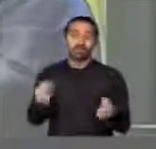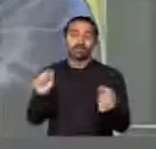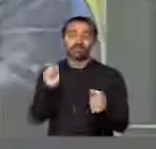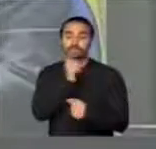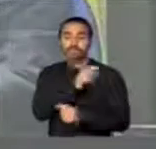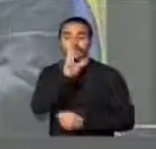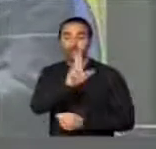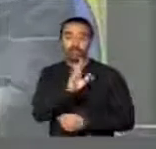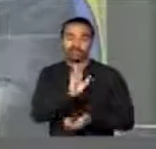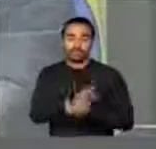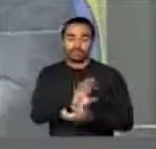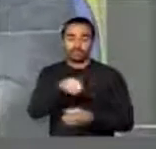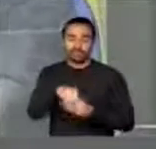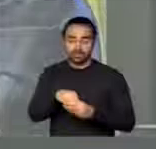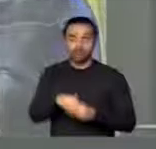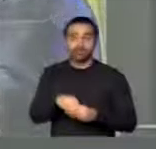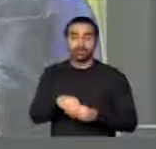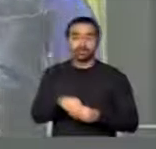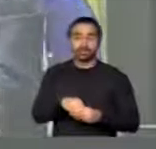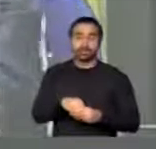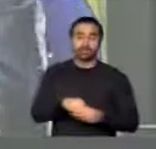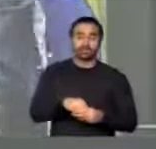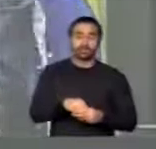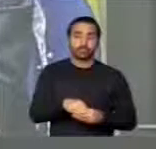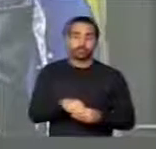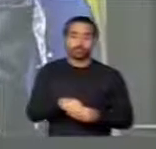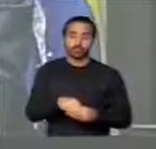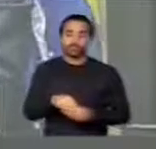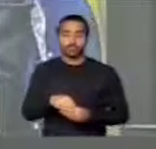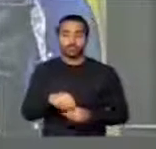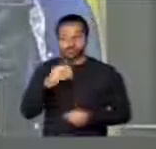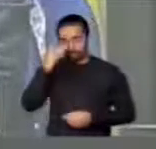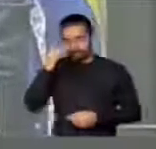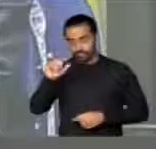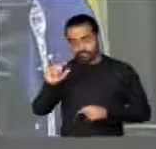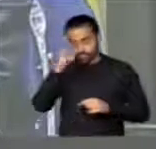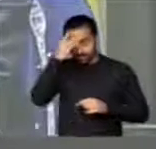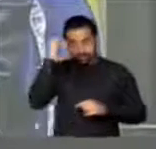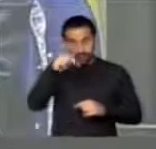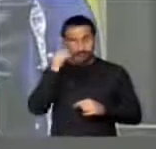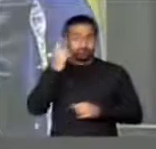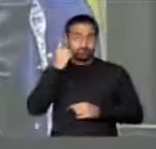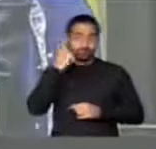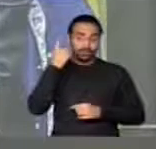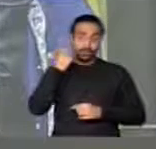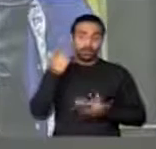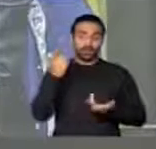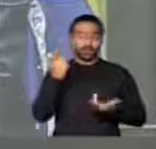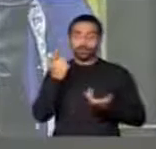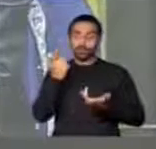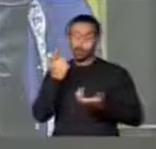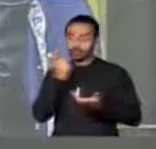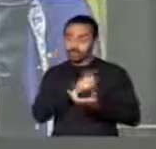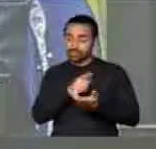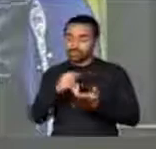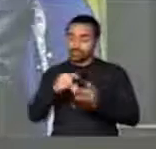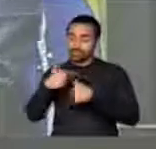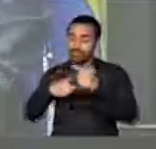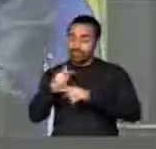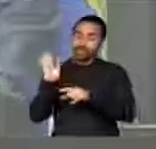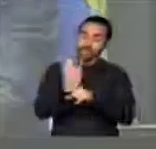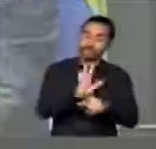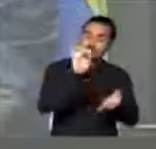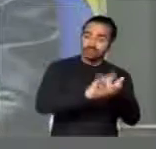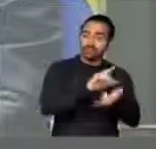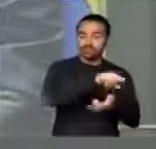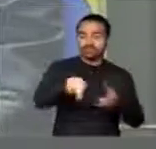representar no centro de decisão daqueles que, de fato, se encontram marginalizados e que pagam